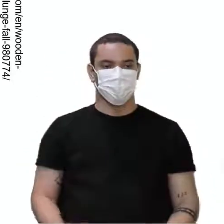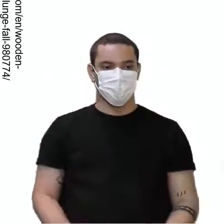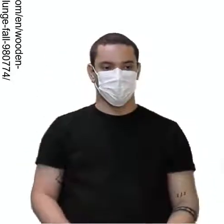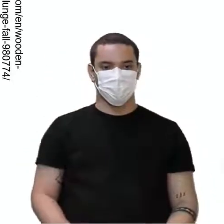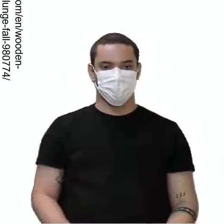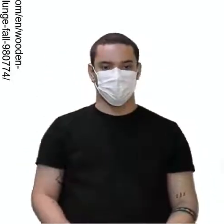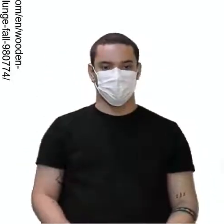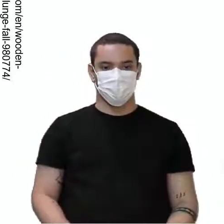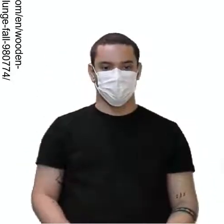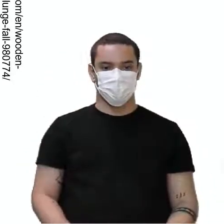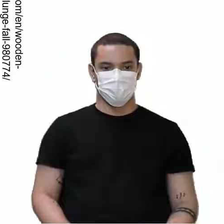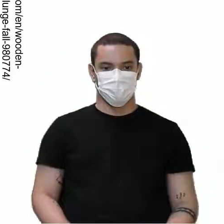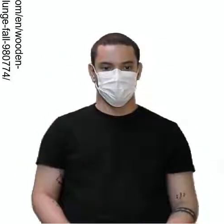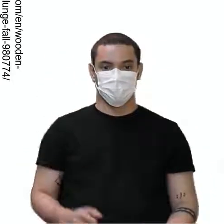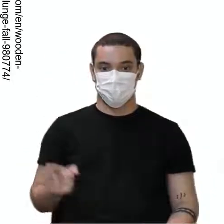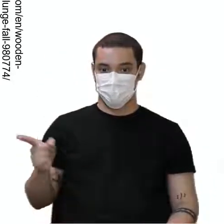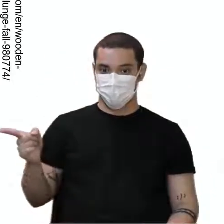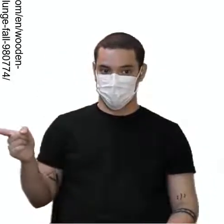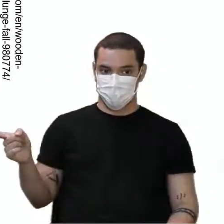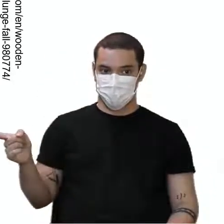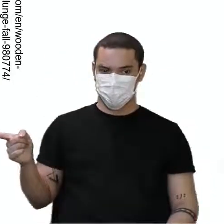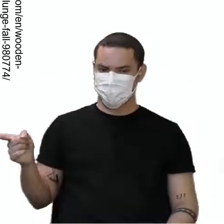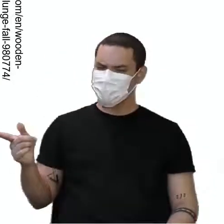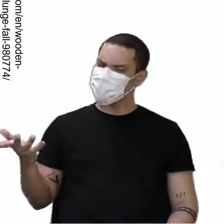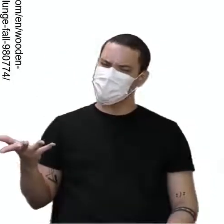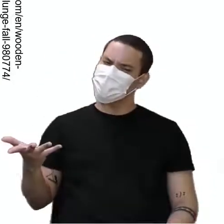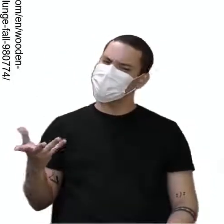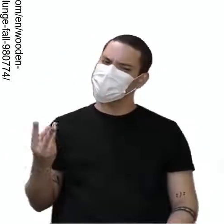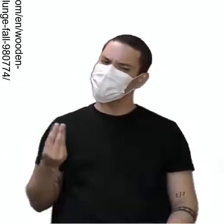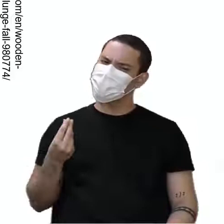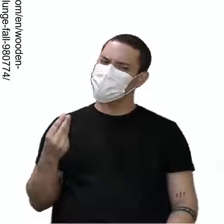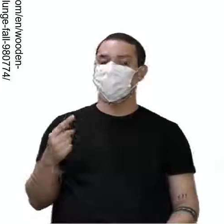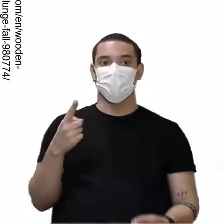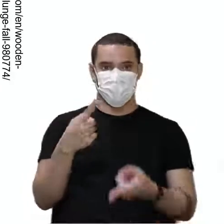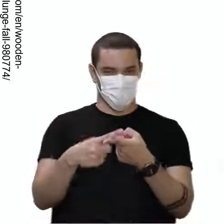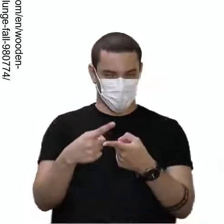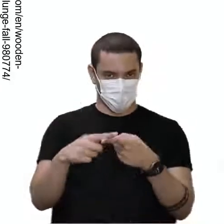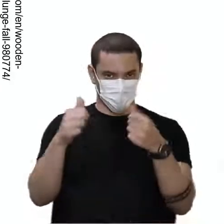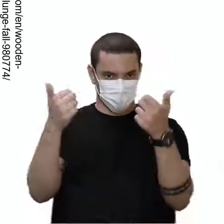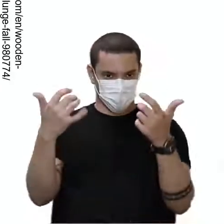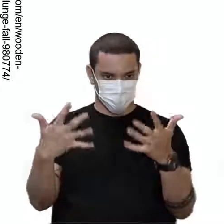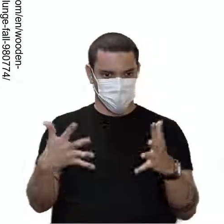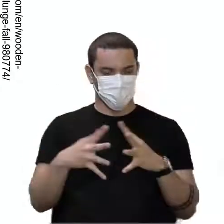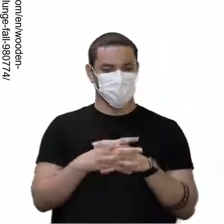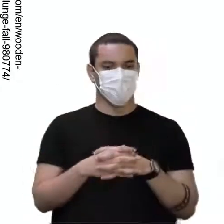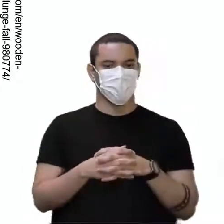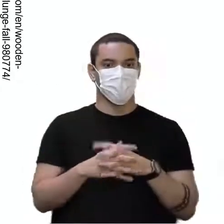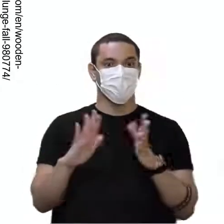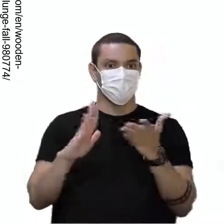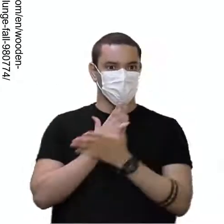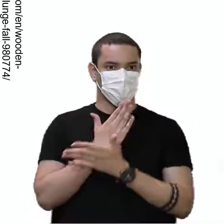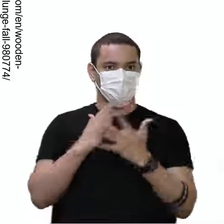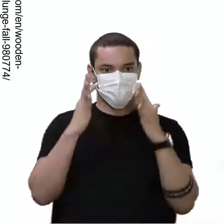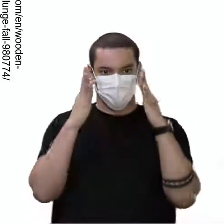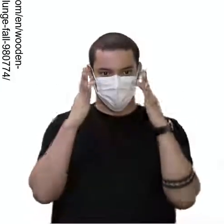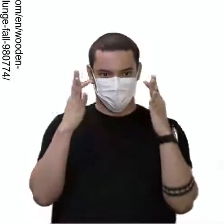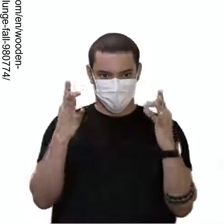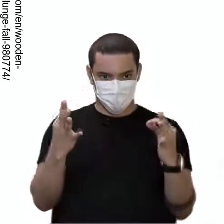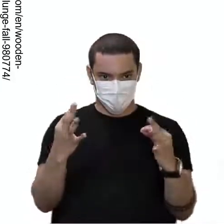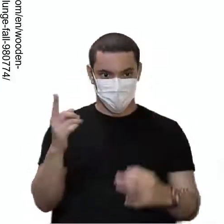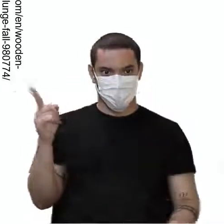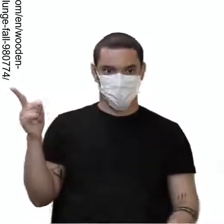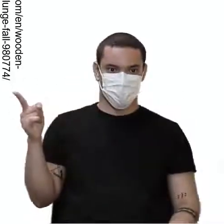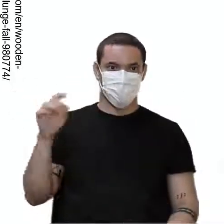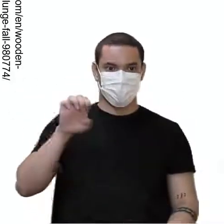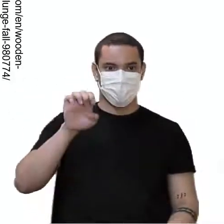vocês não entendam muito, não teriam, será que é essa? Por quê? Alguns prestaram atenção nessa aqui, talvez, por